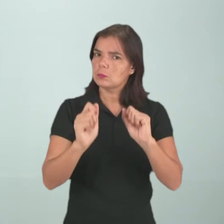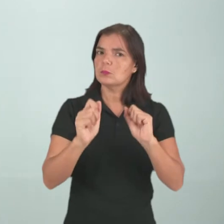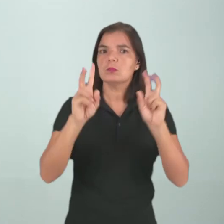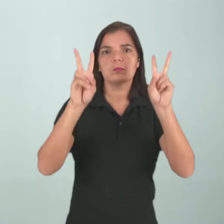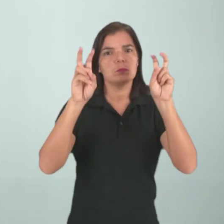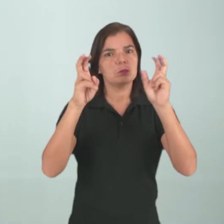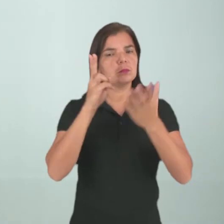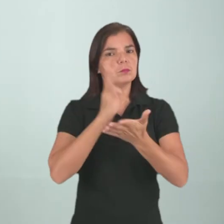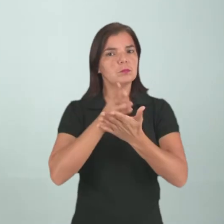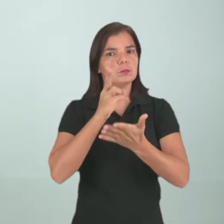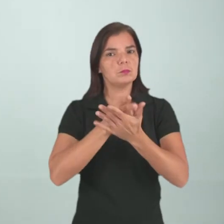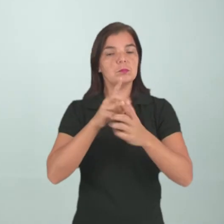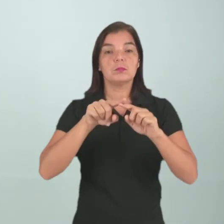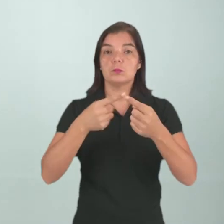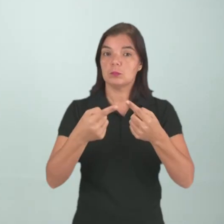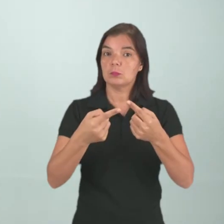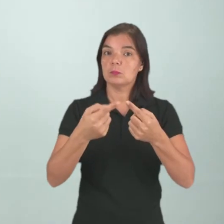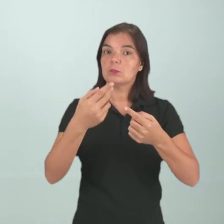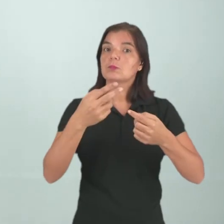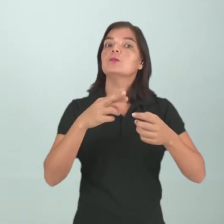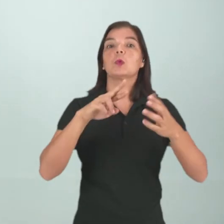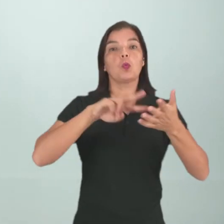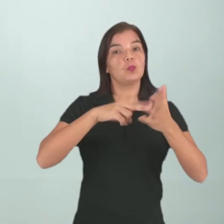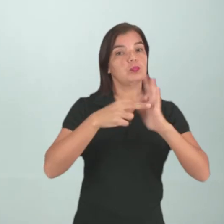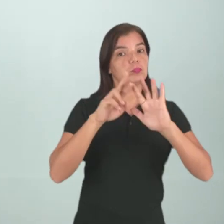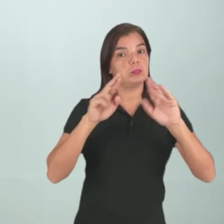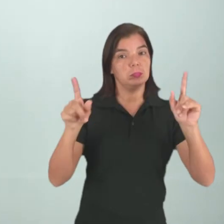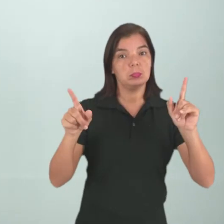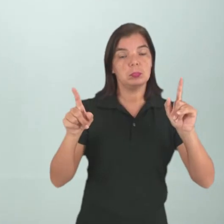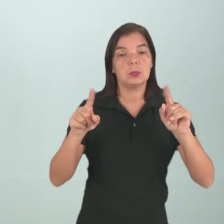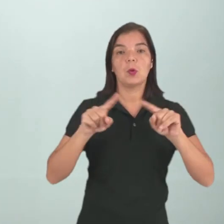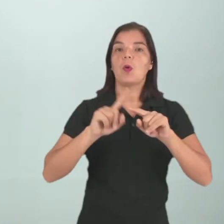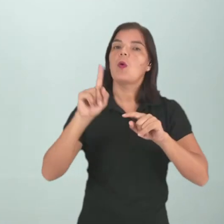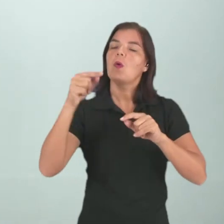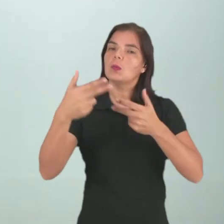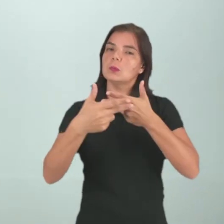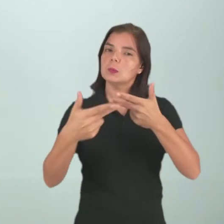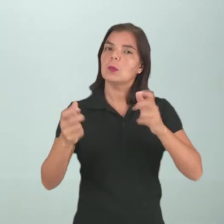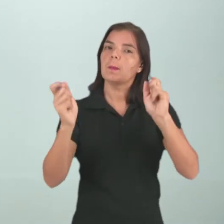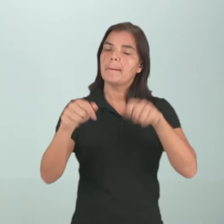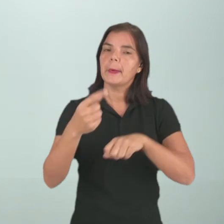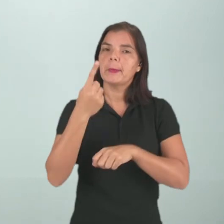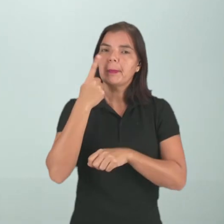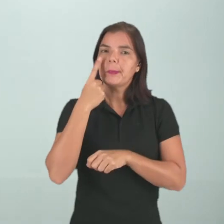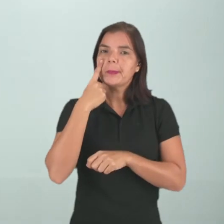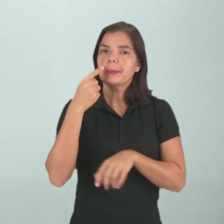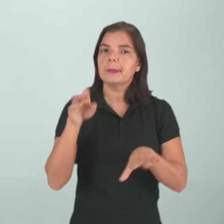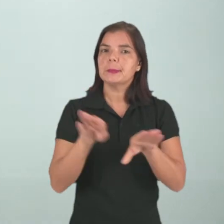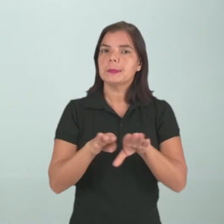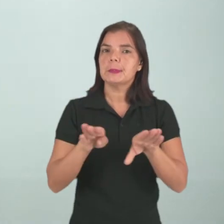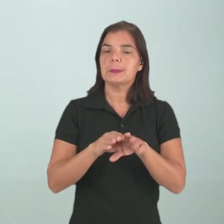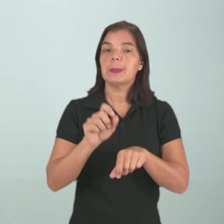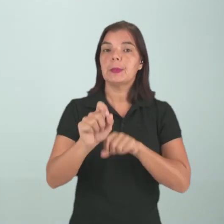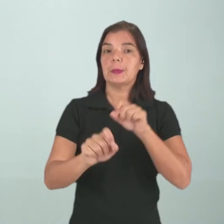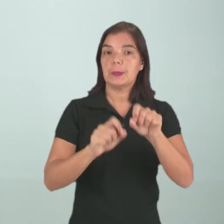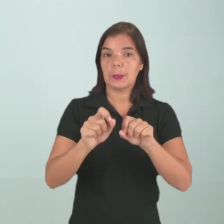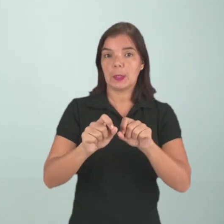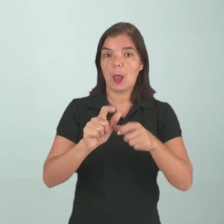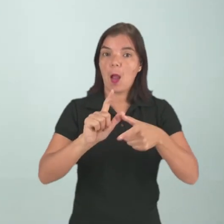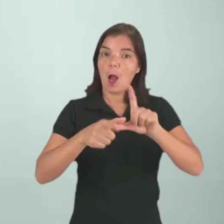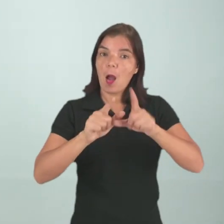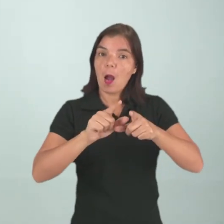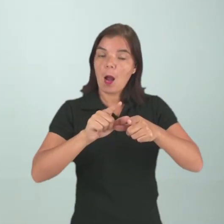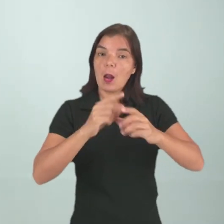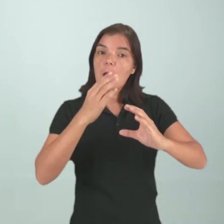a mesma temática, mas com funções diferentes. Uma outra coisa que nós podemos observar, gente, é que a letra